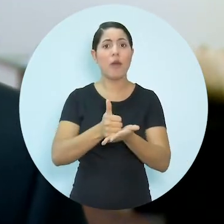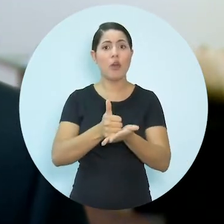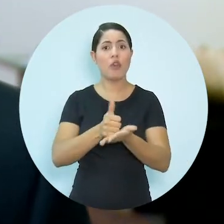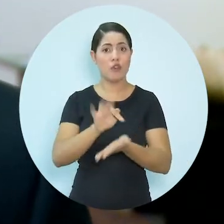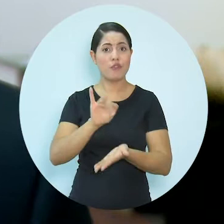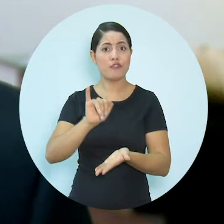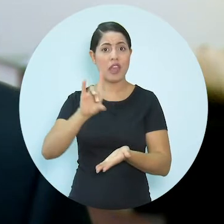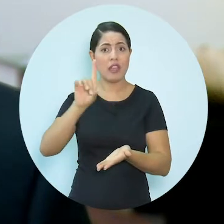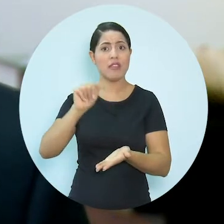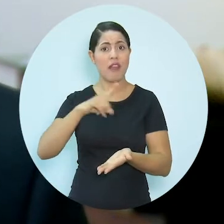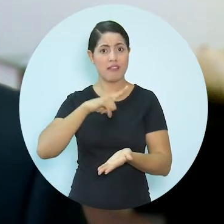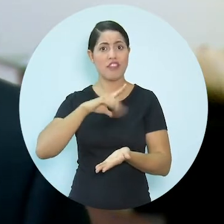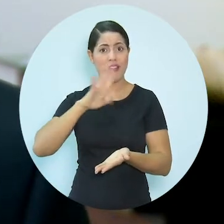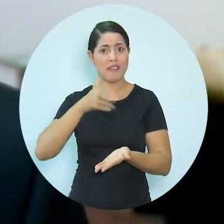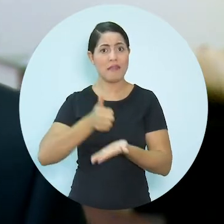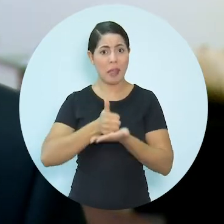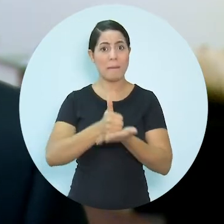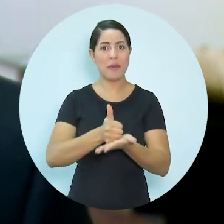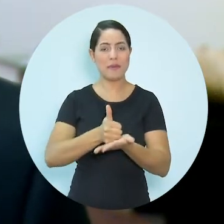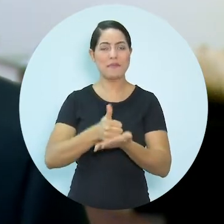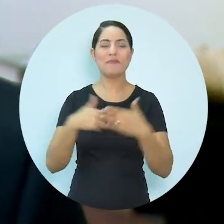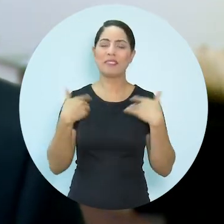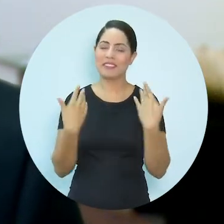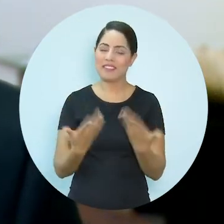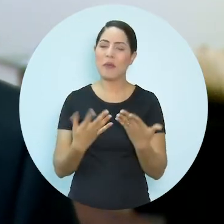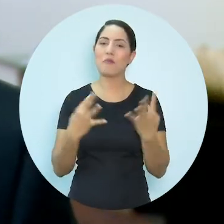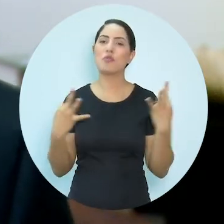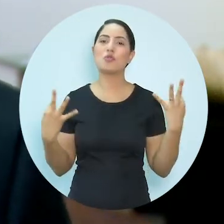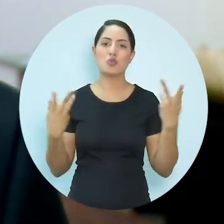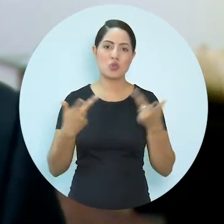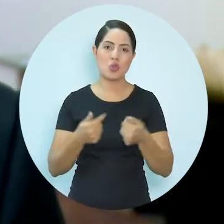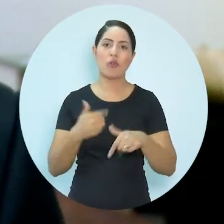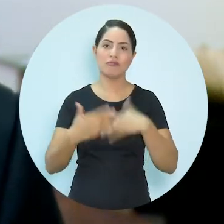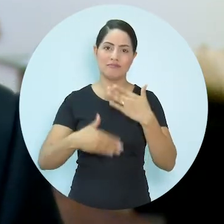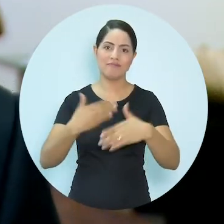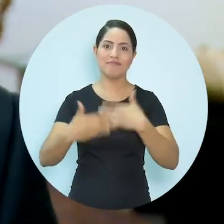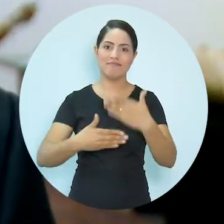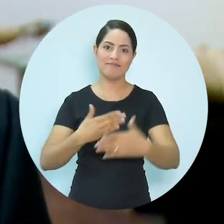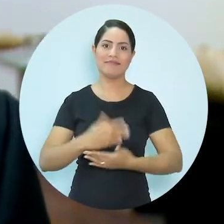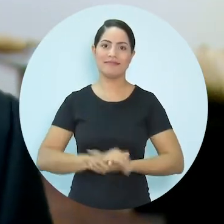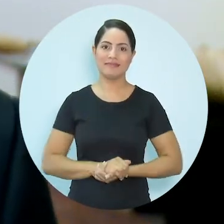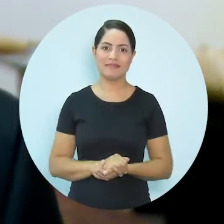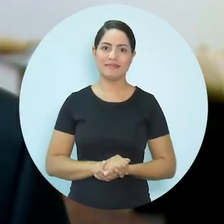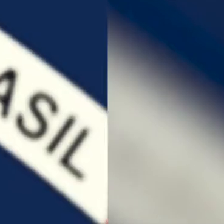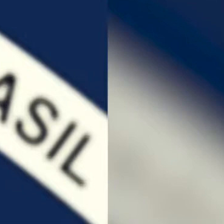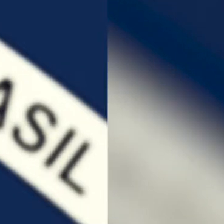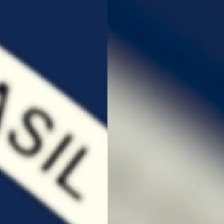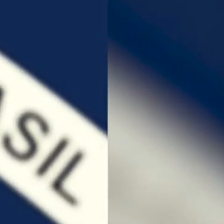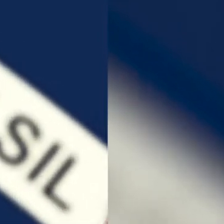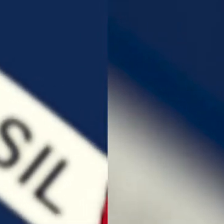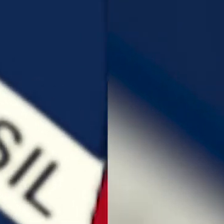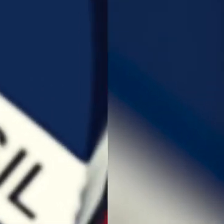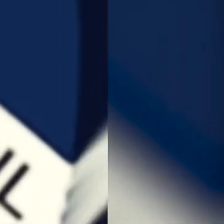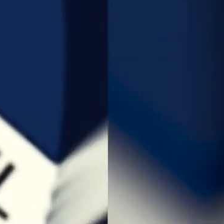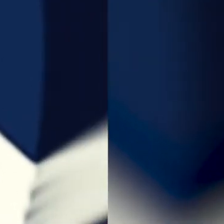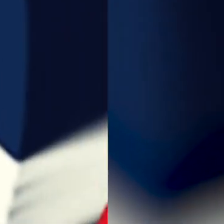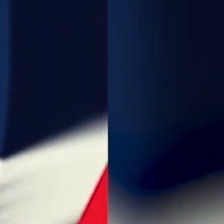OAB, e o FIDA tem dado suporte enorme a todas as seccionais nesses investimentos que a gente faz para a advocacia.